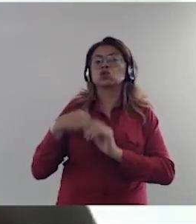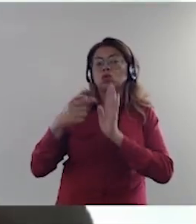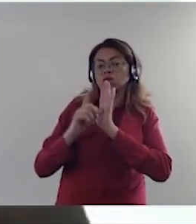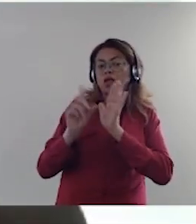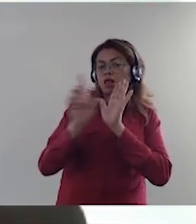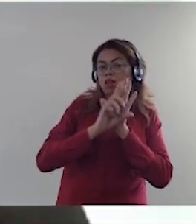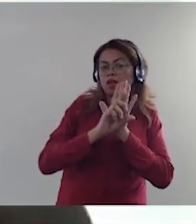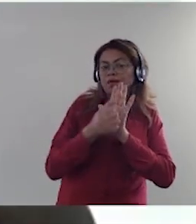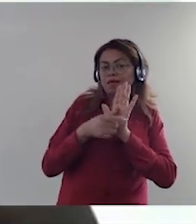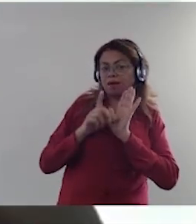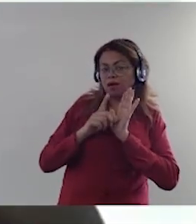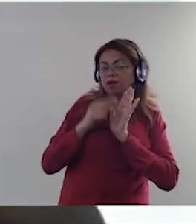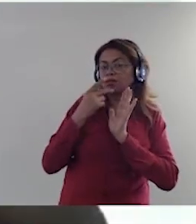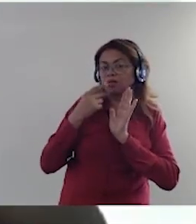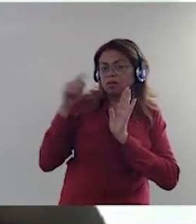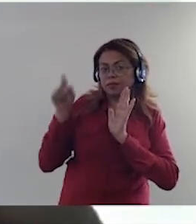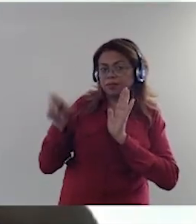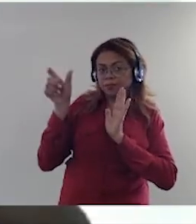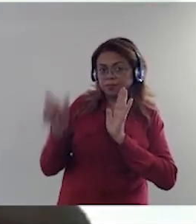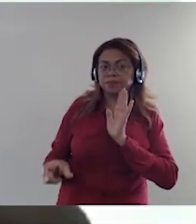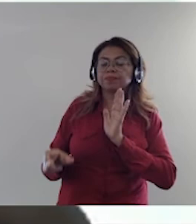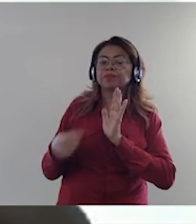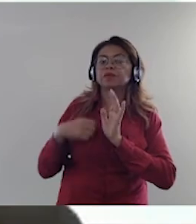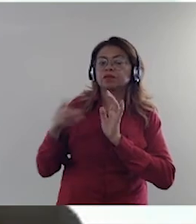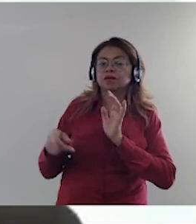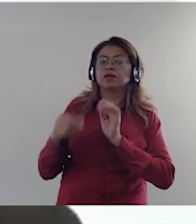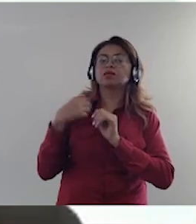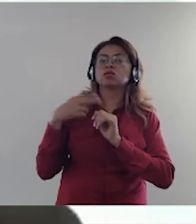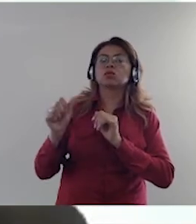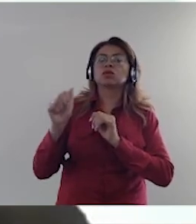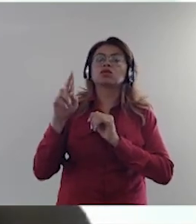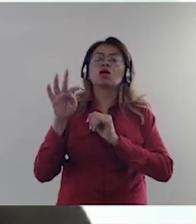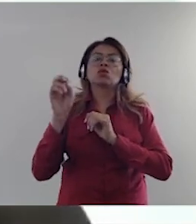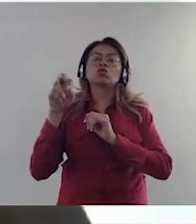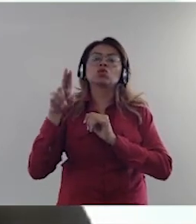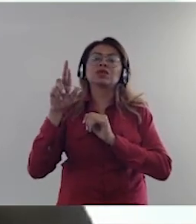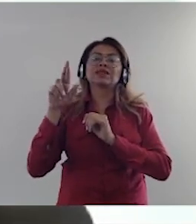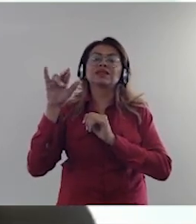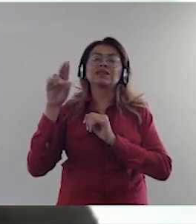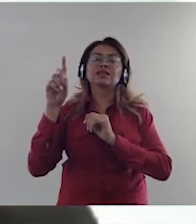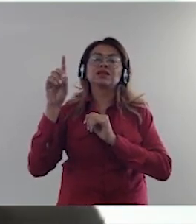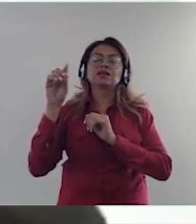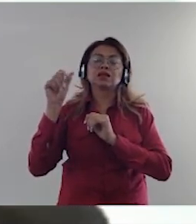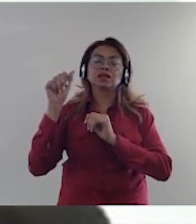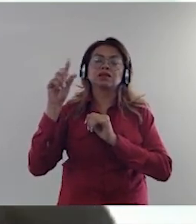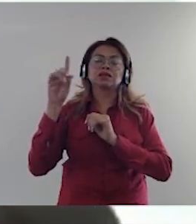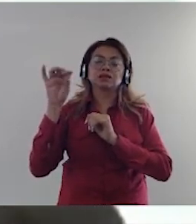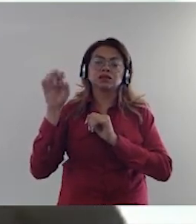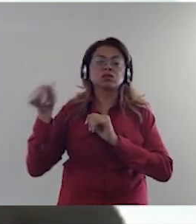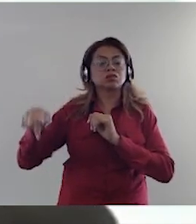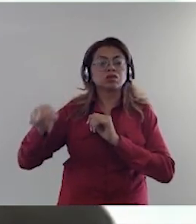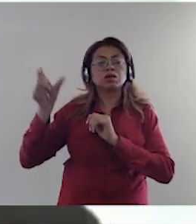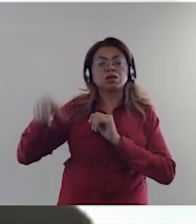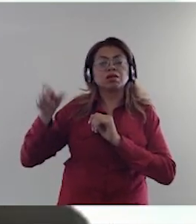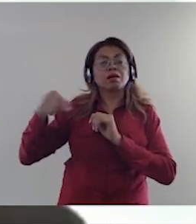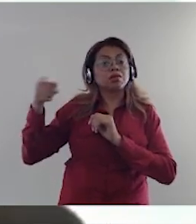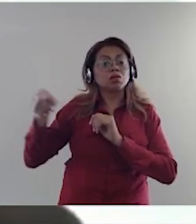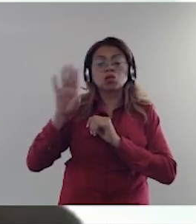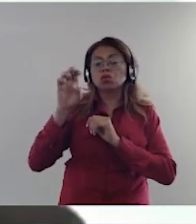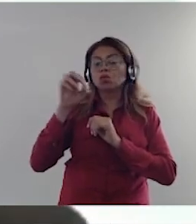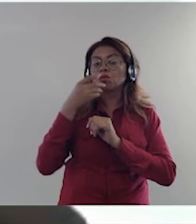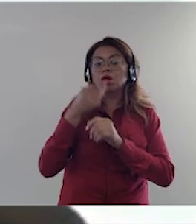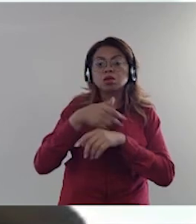gente revalorizar a autoridade que atua legitimamente quando atua em vista do bem